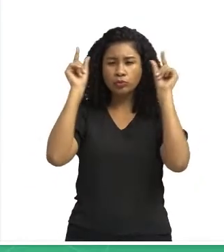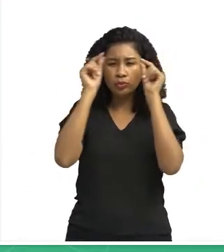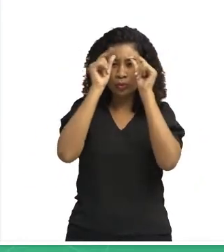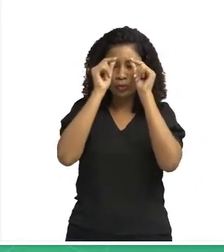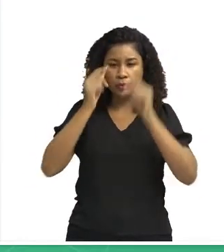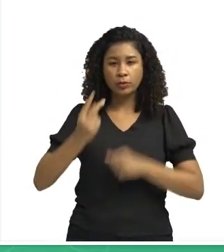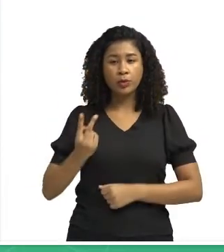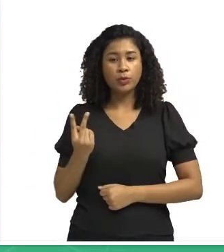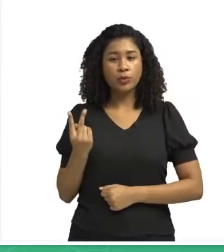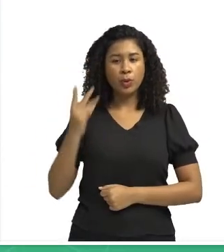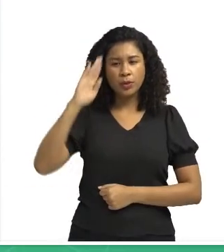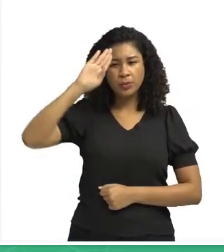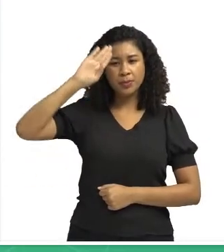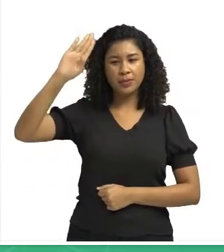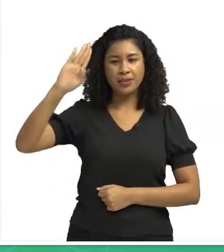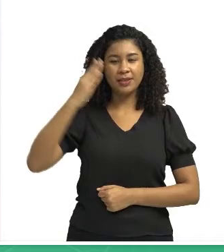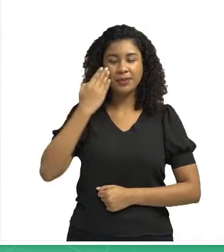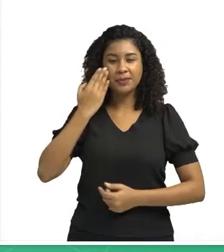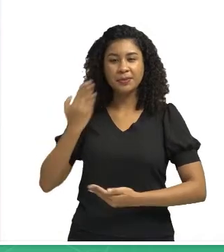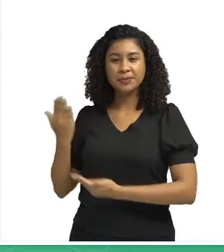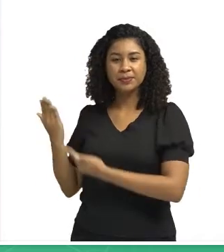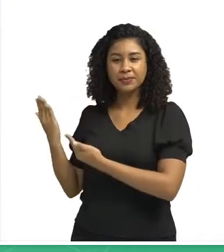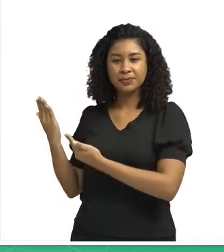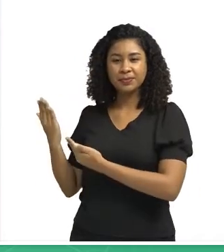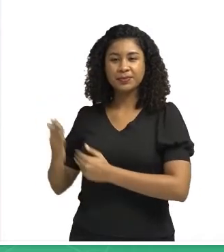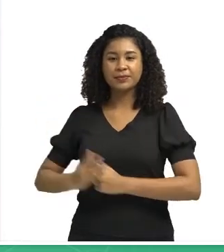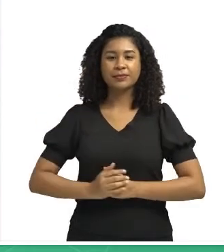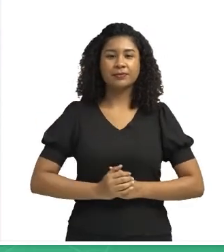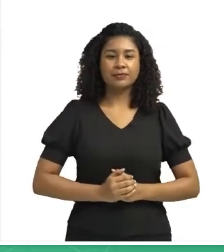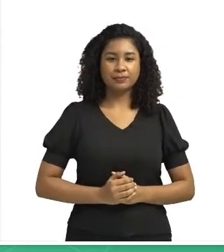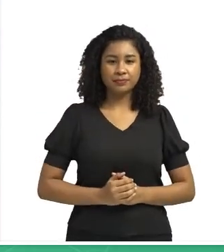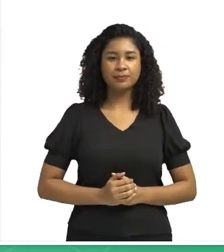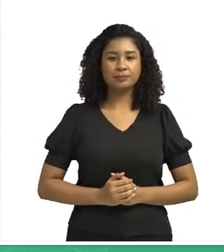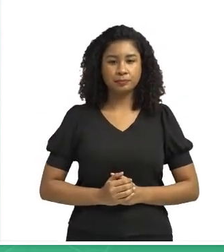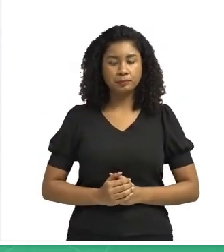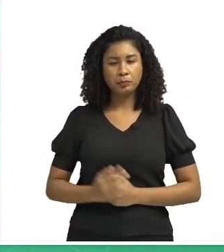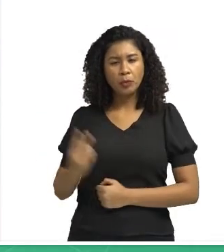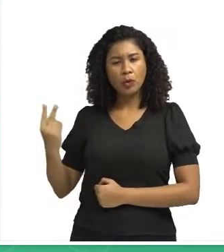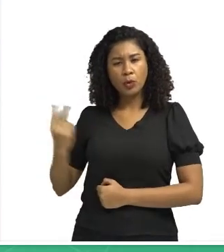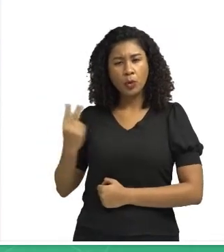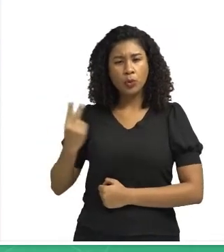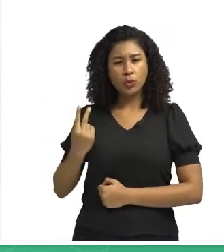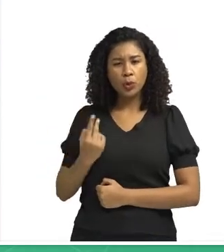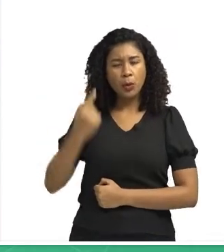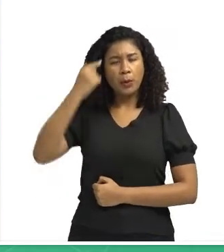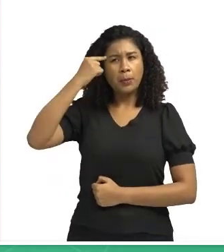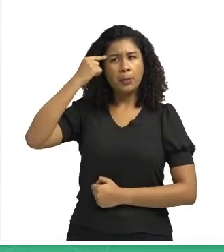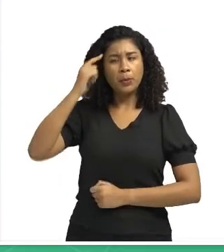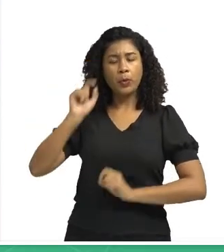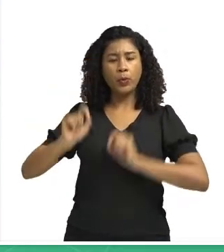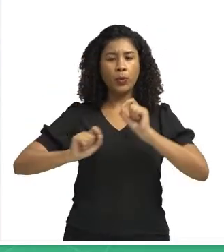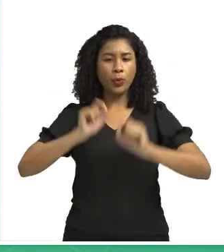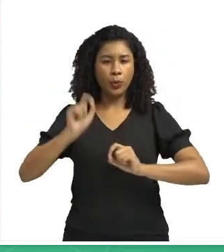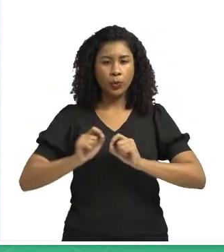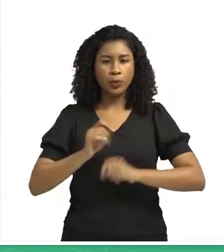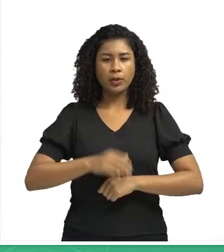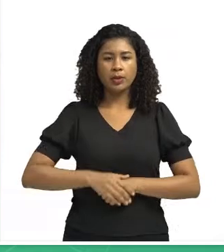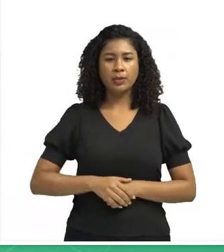e Demócrito. Para ele, a matéria era formada por